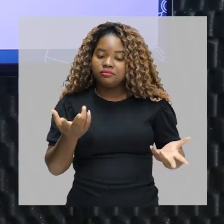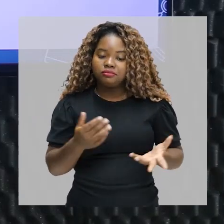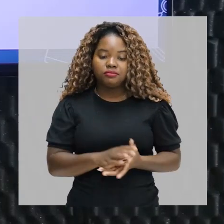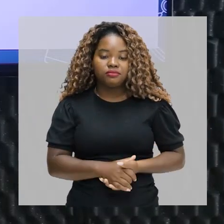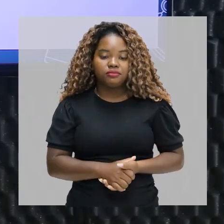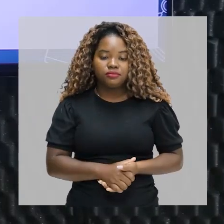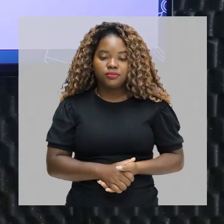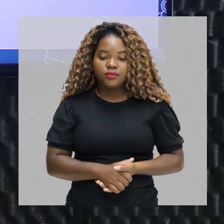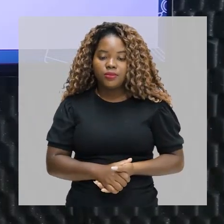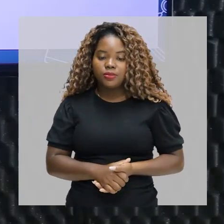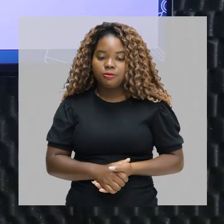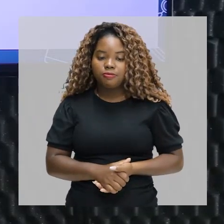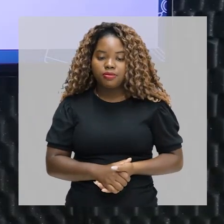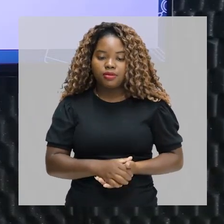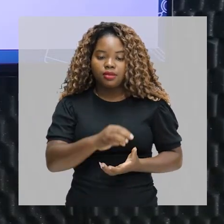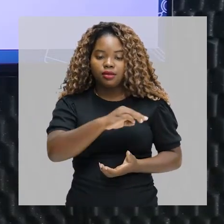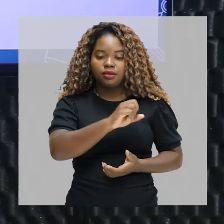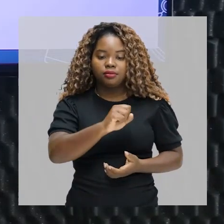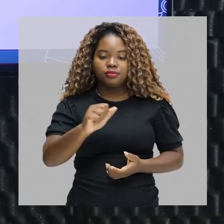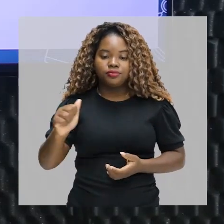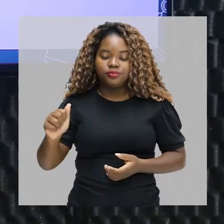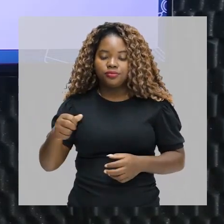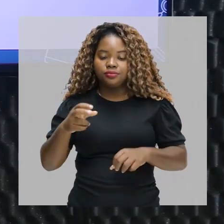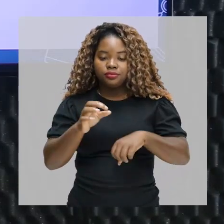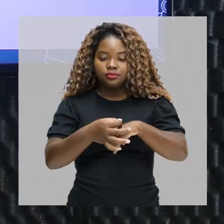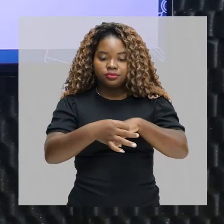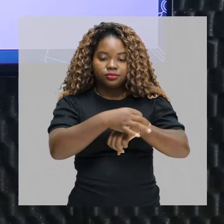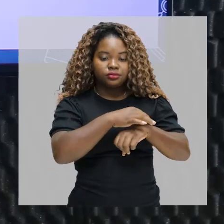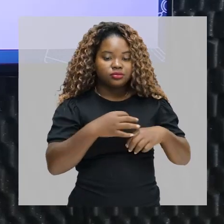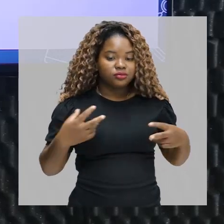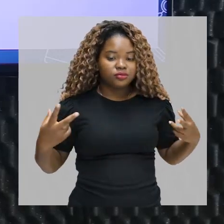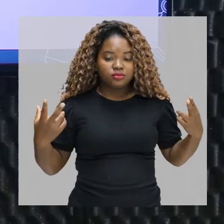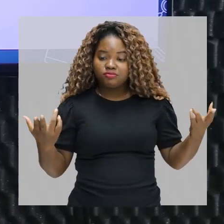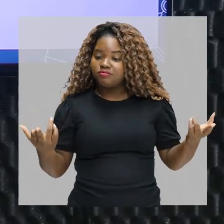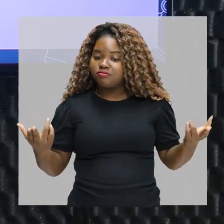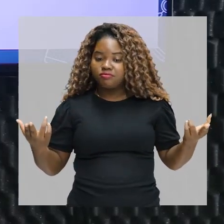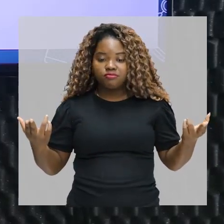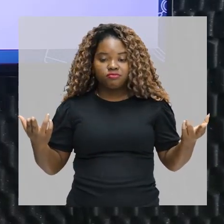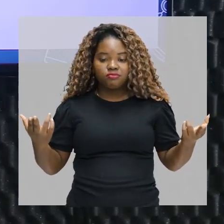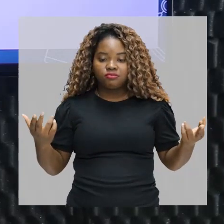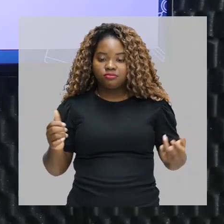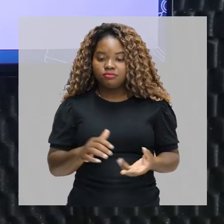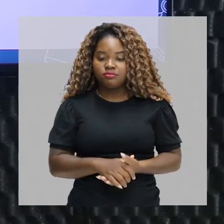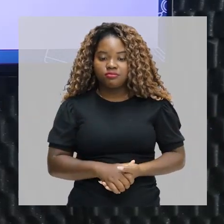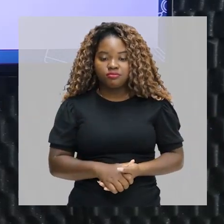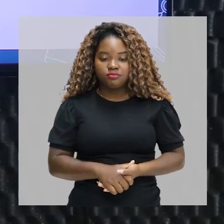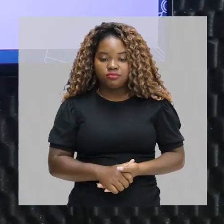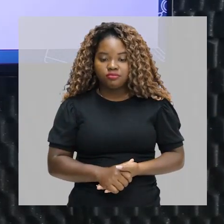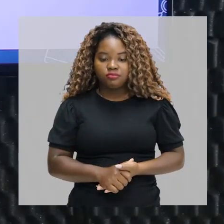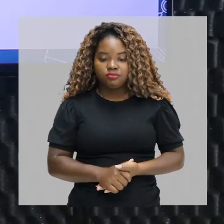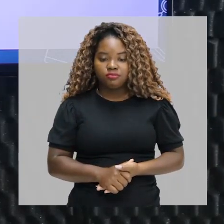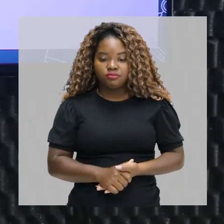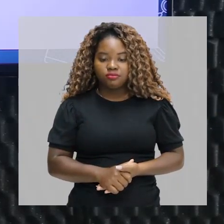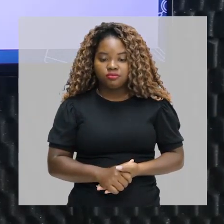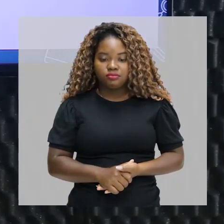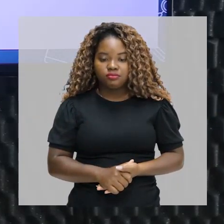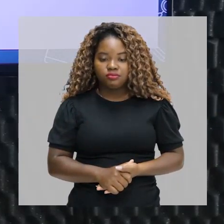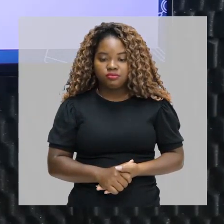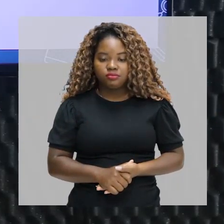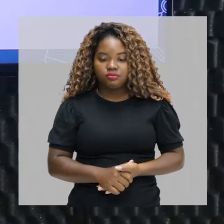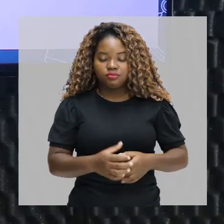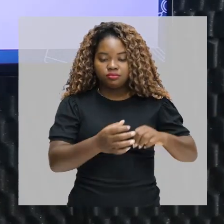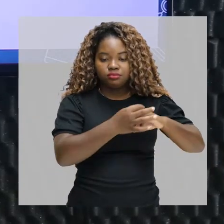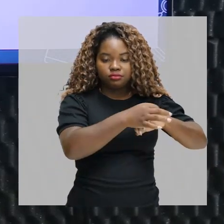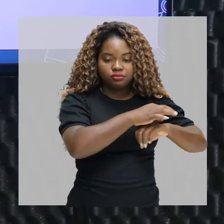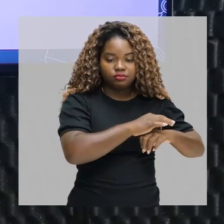corpo. Então, massa e partícula, quando nós tratamos os dois, mas na verdade nós estamos falando da mesma coisa. A